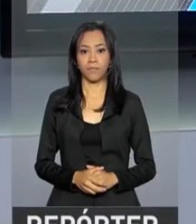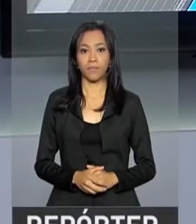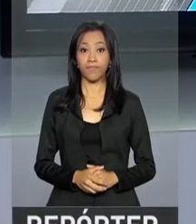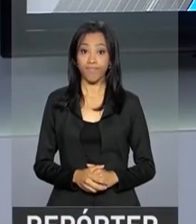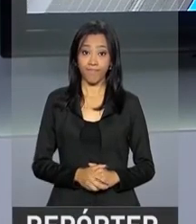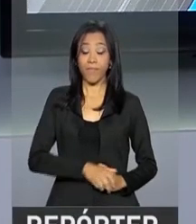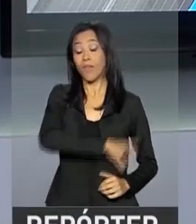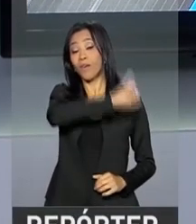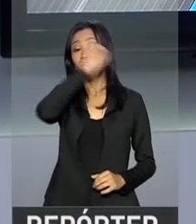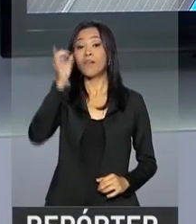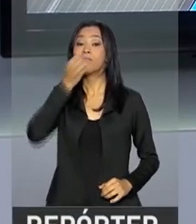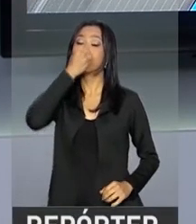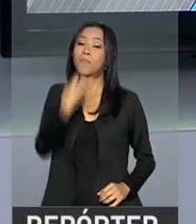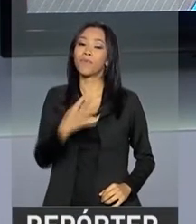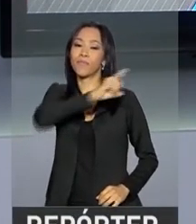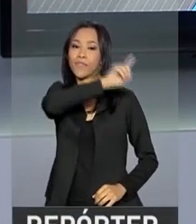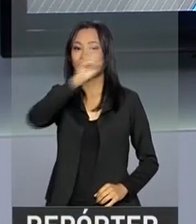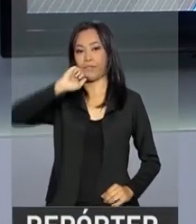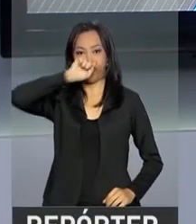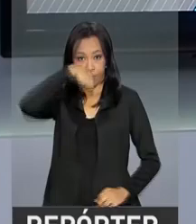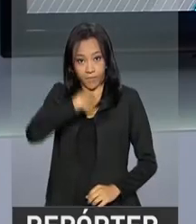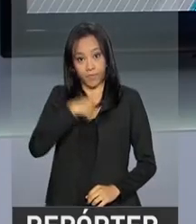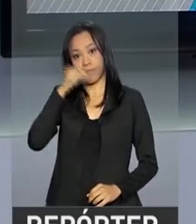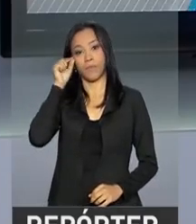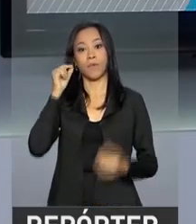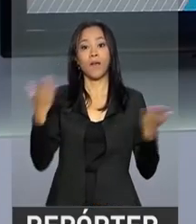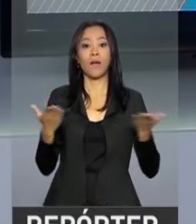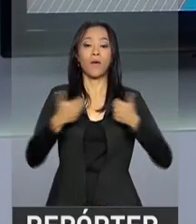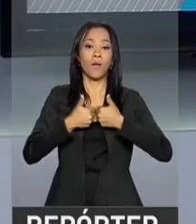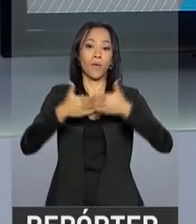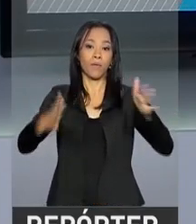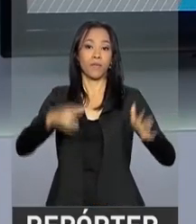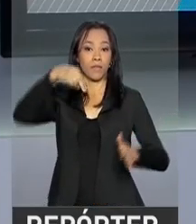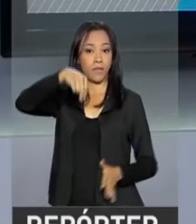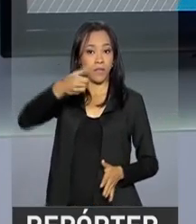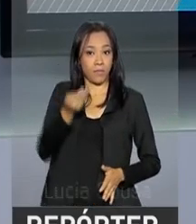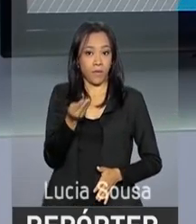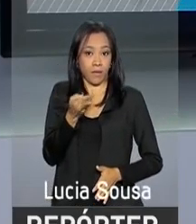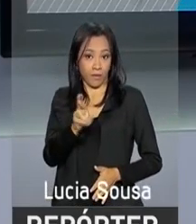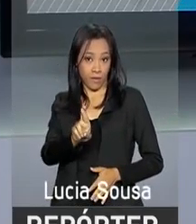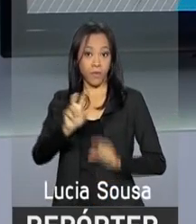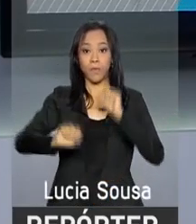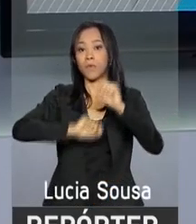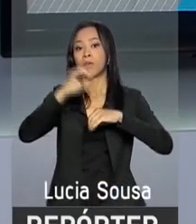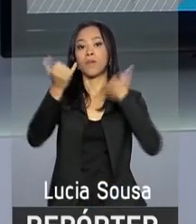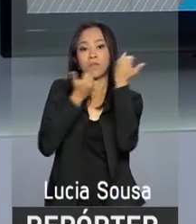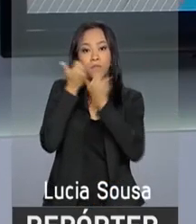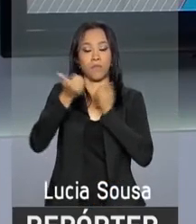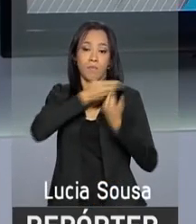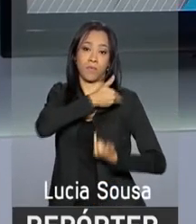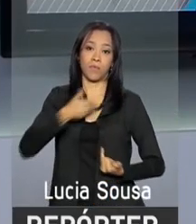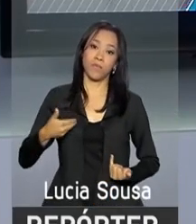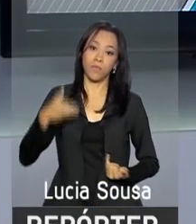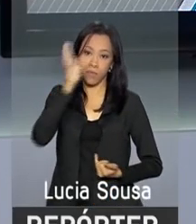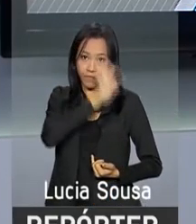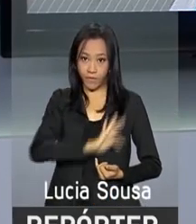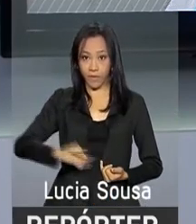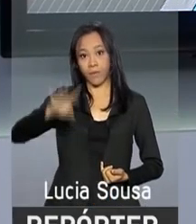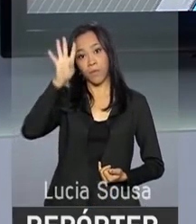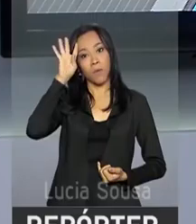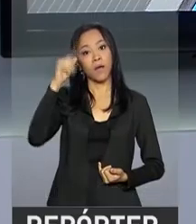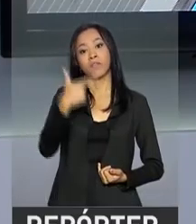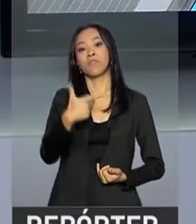olá bom dia eu sou thaíssa dias e começa agora o repórter nbr com as notícias do governo federal desta quarta-feira